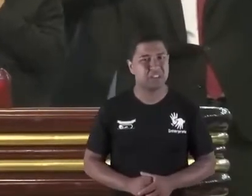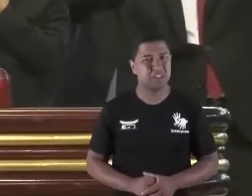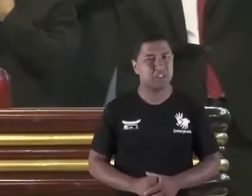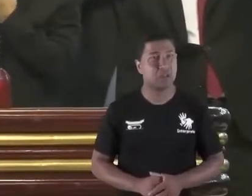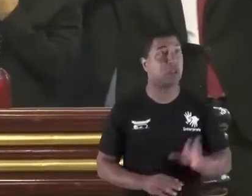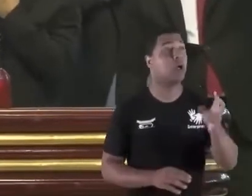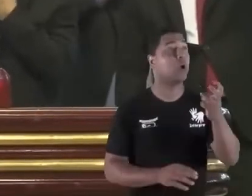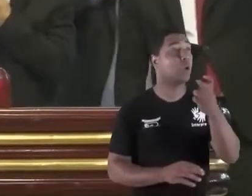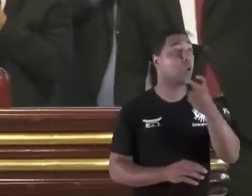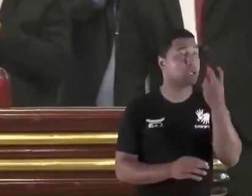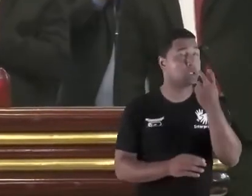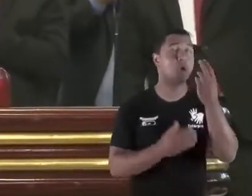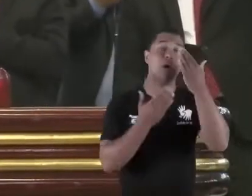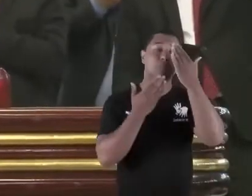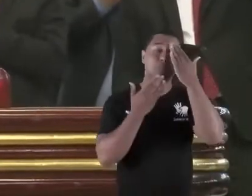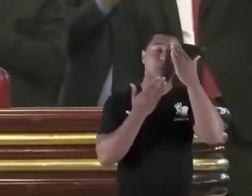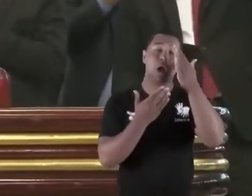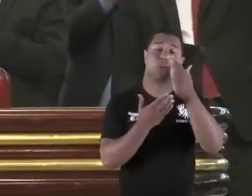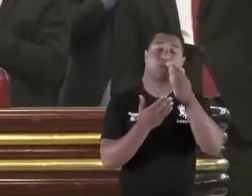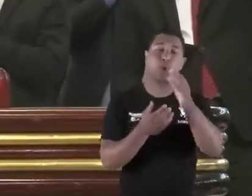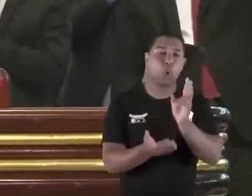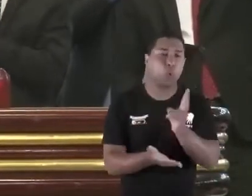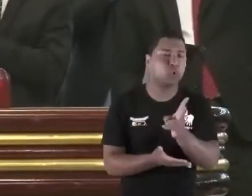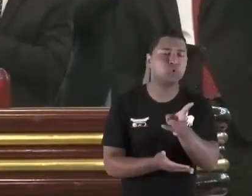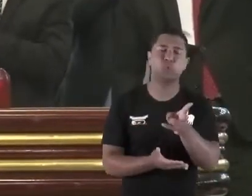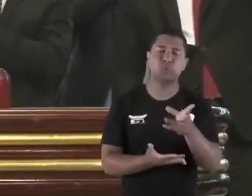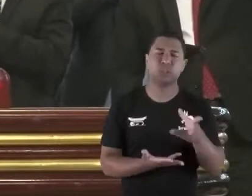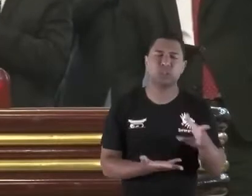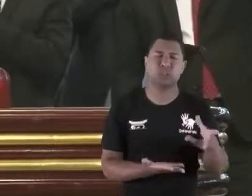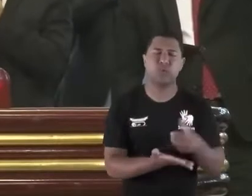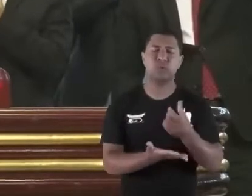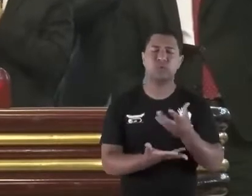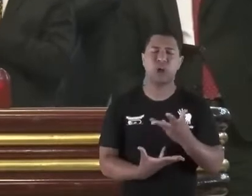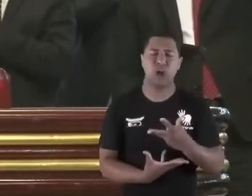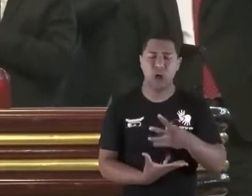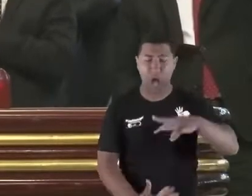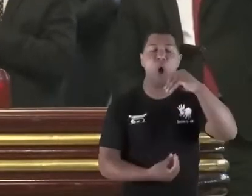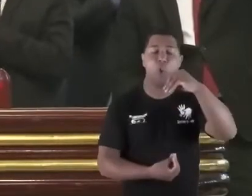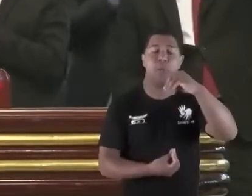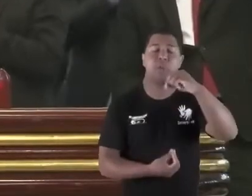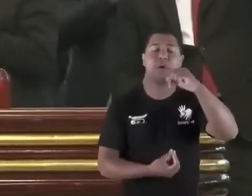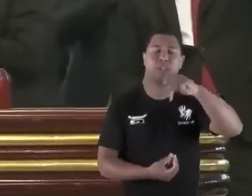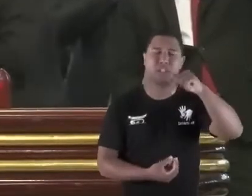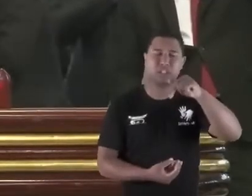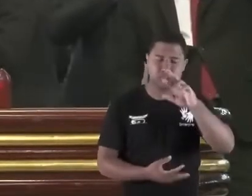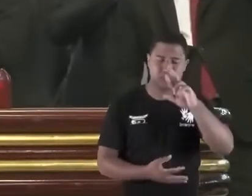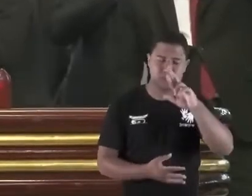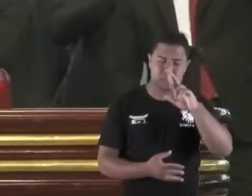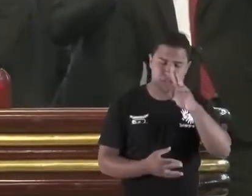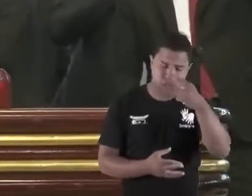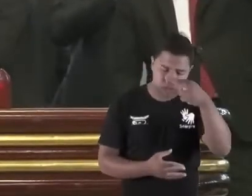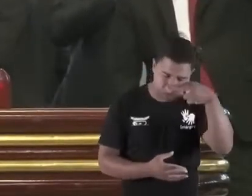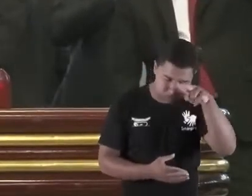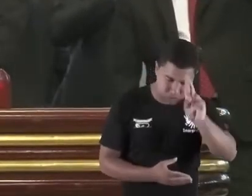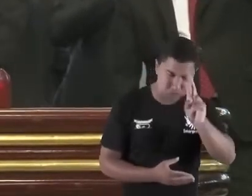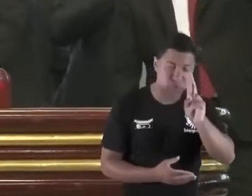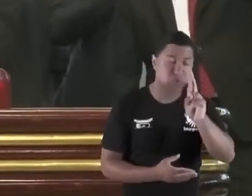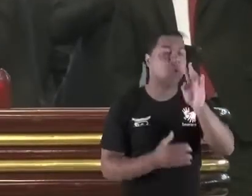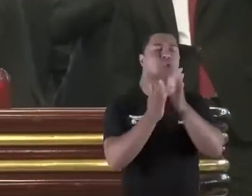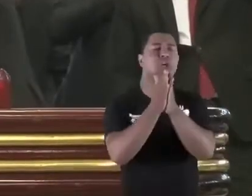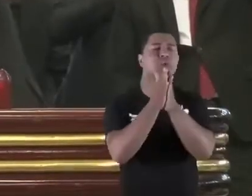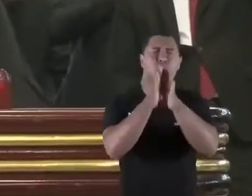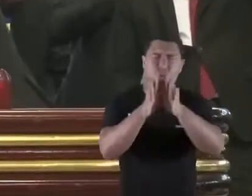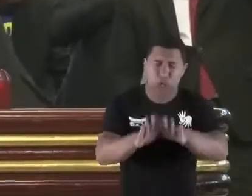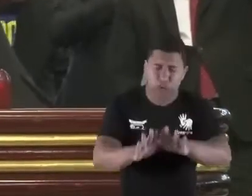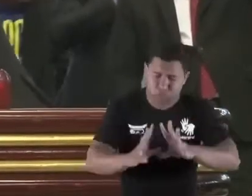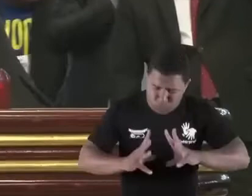salvando, curando, batizando como Espírito Santo. Te louvamos por tudo, ó